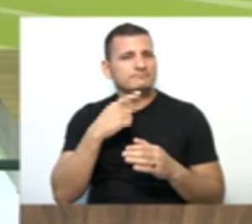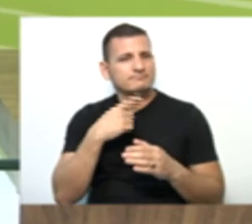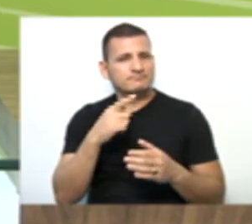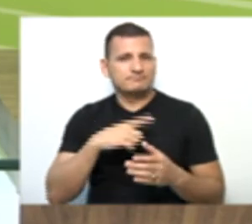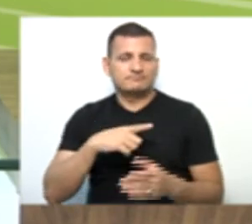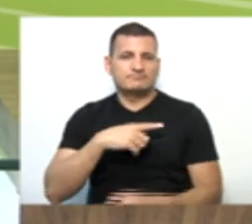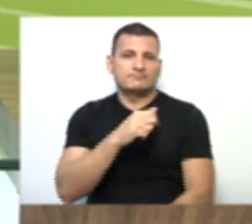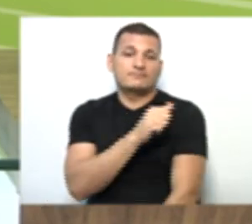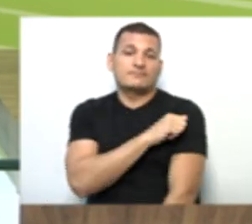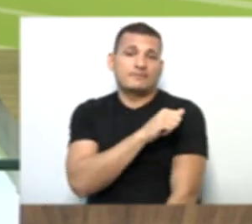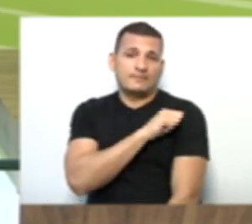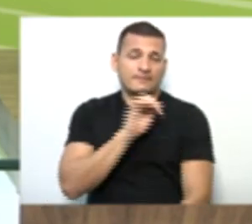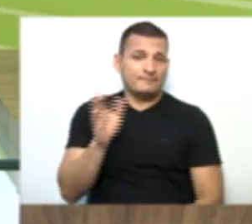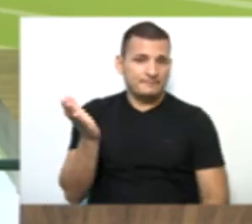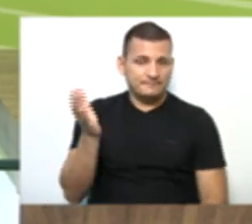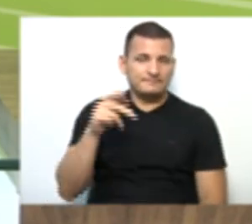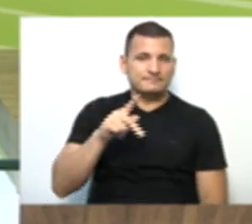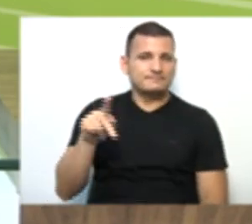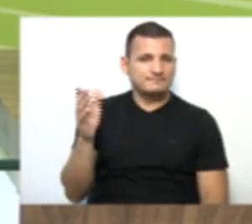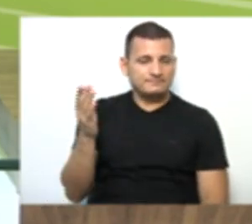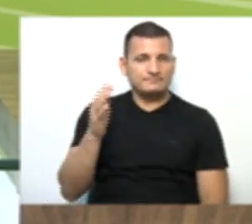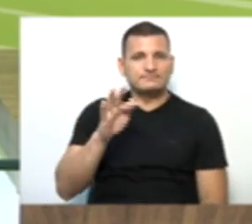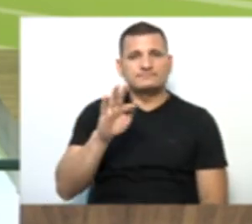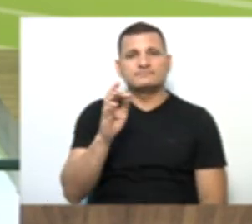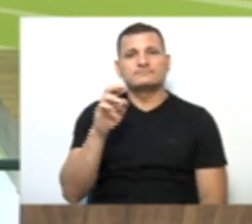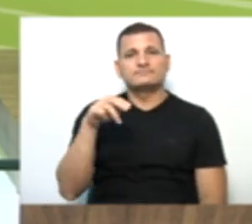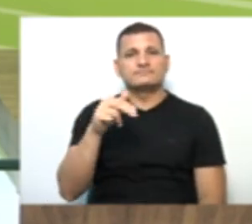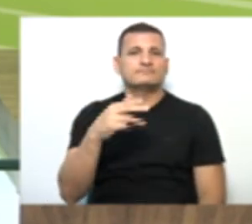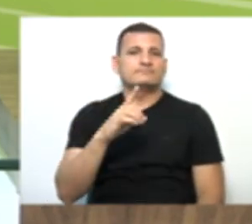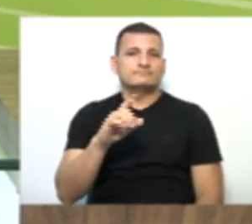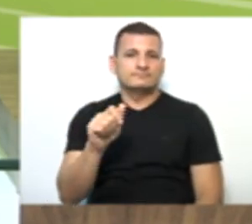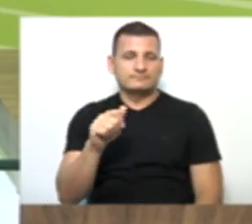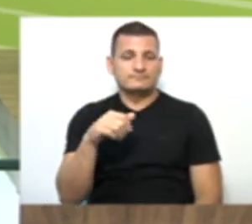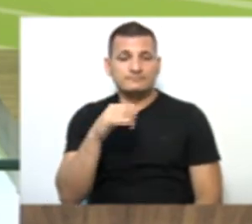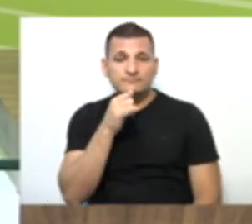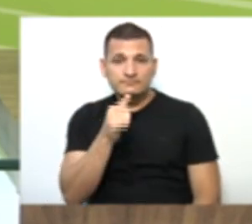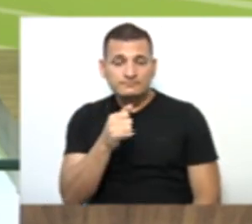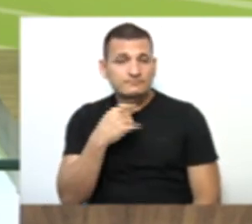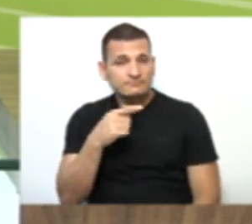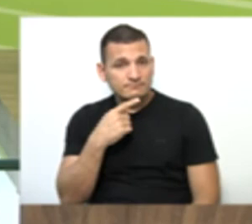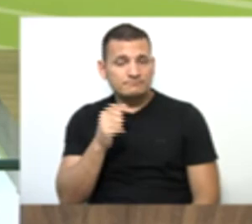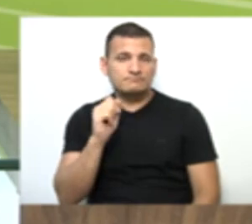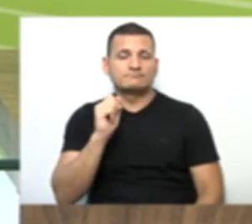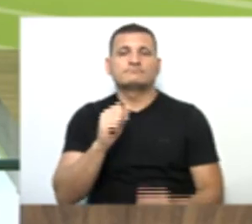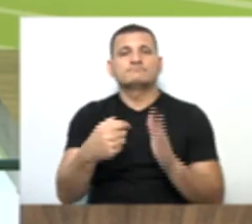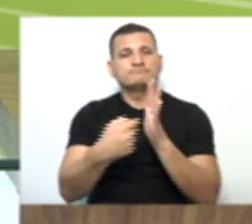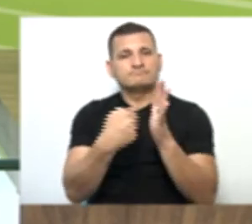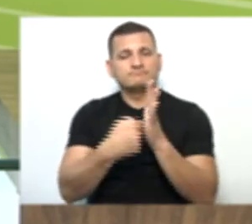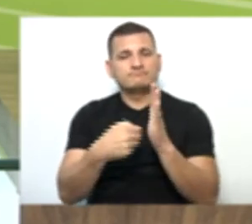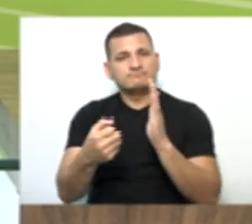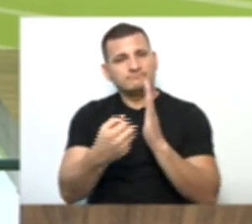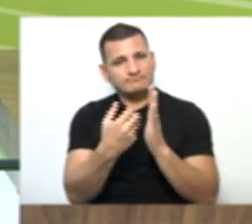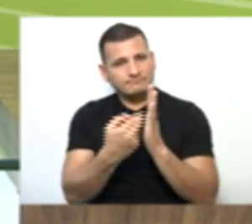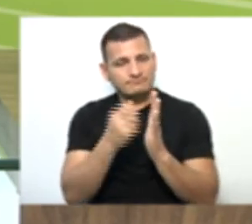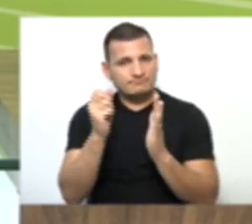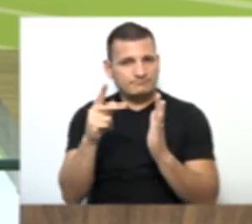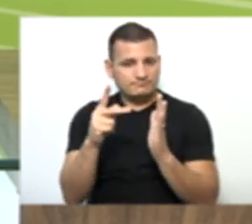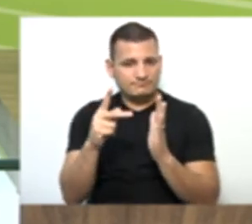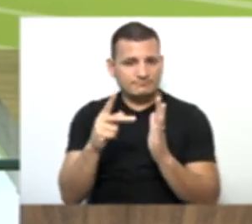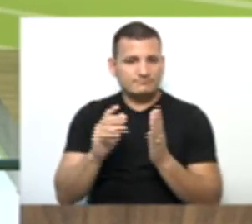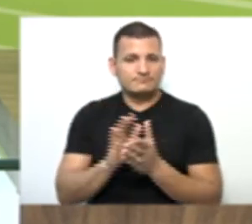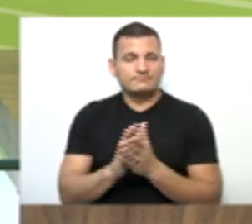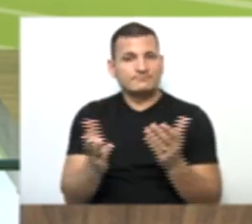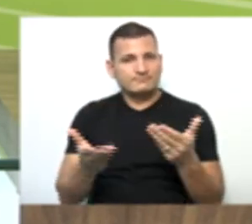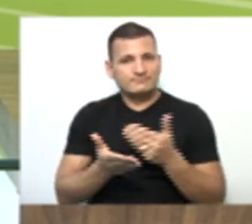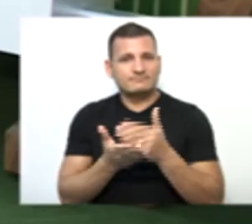dificuldade, e a professora Fernanda. Portanto, qualquer dúvida, qualquer dificuldade, mande aqui no nosso chat. Mas vamos deixar de papo, né, professora? Vamos